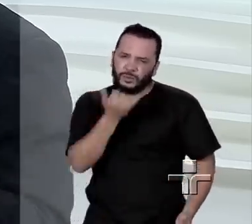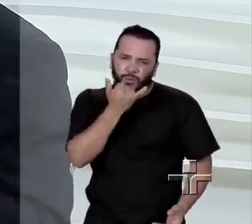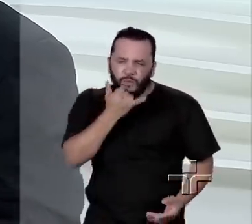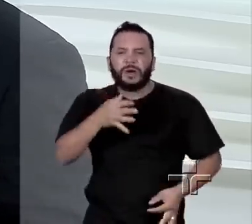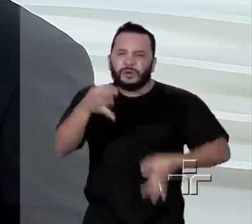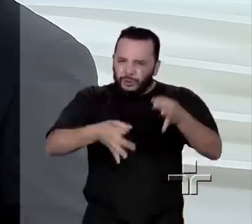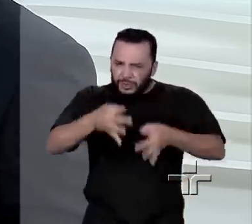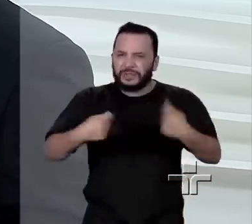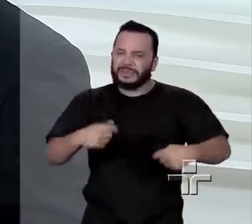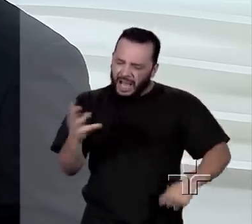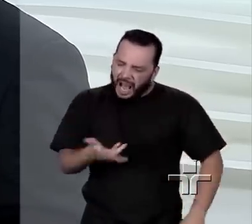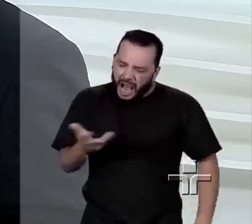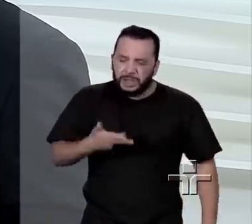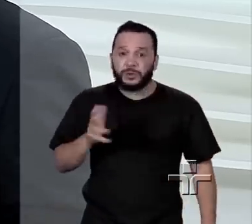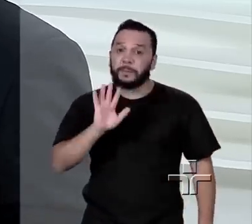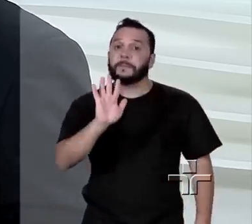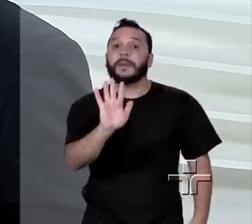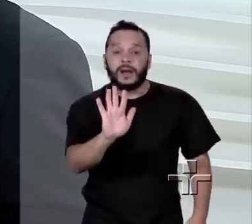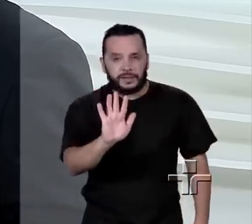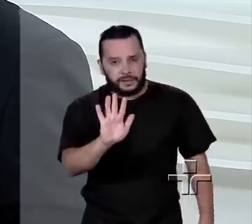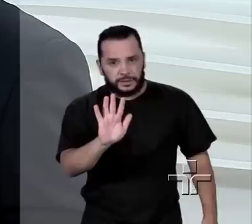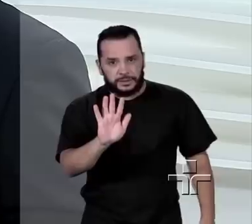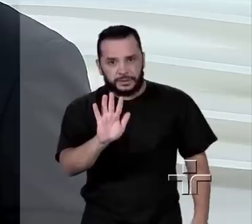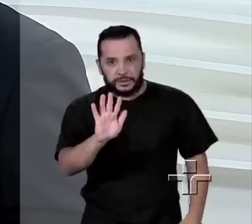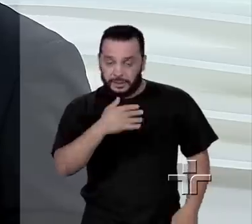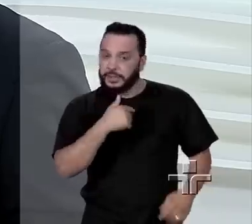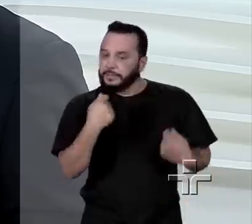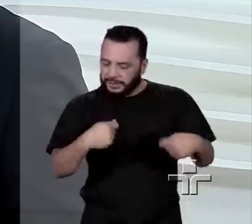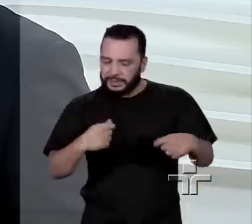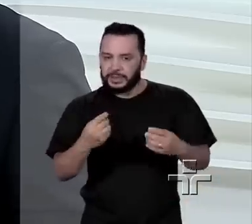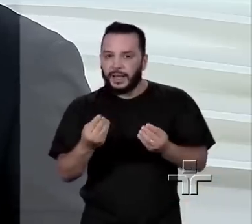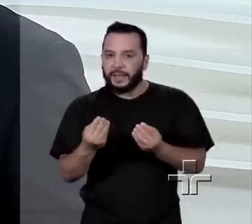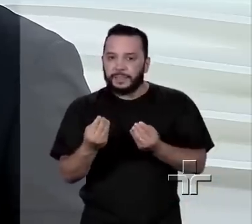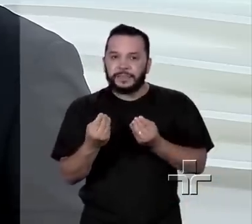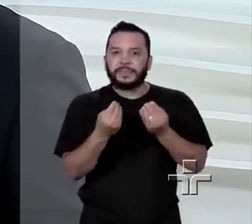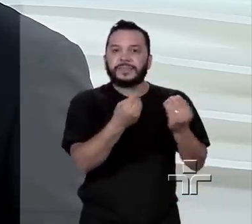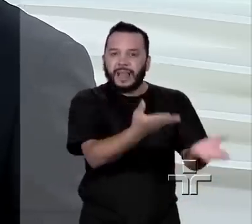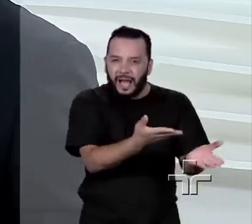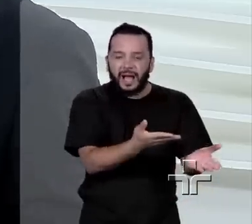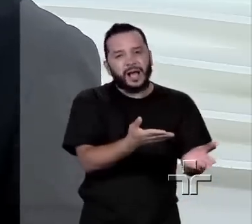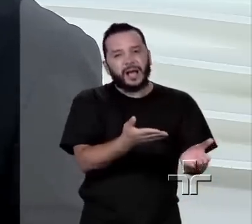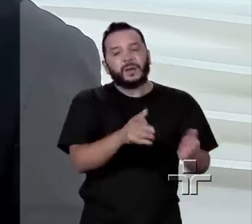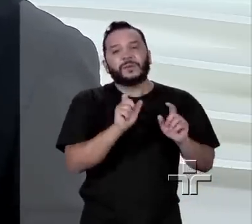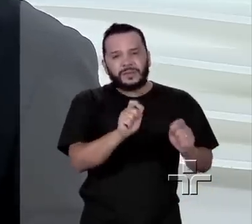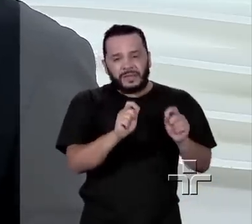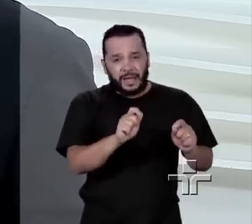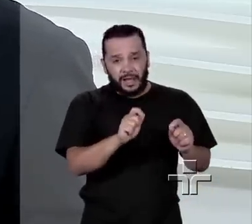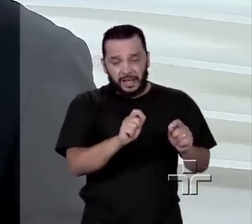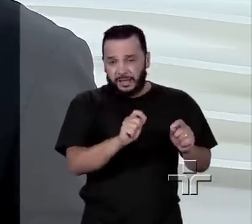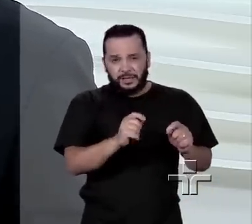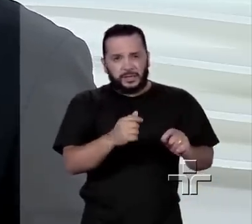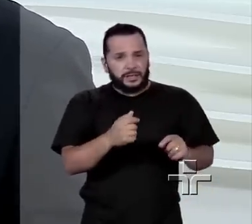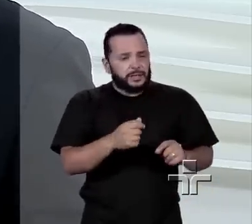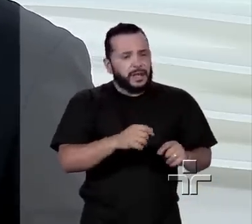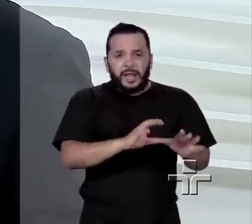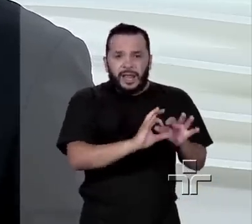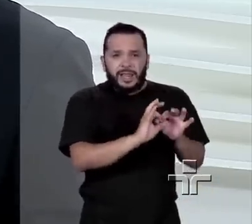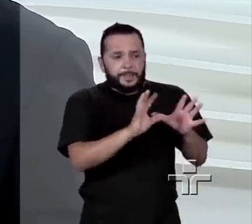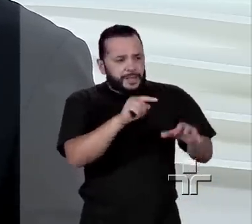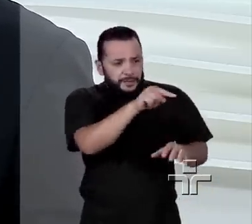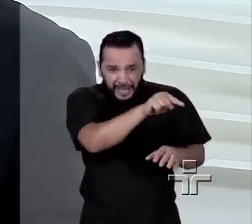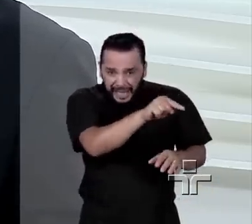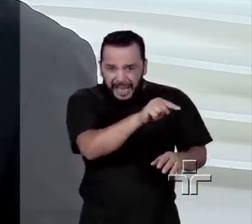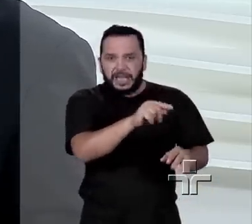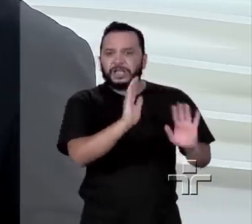Mas por que você não dá uma condição jurídica melhor para aquele que está ali e faz um juramento